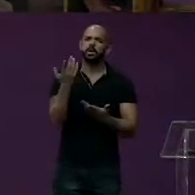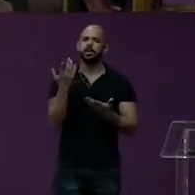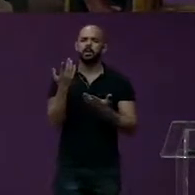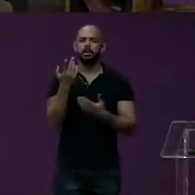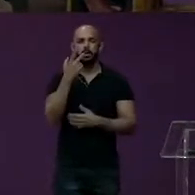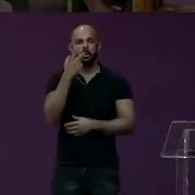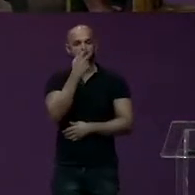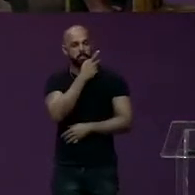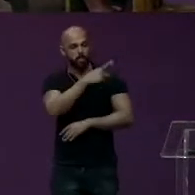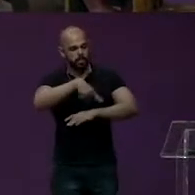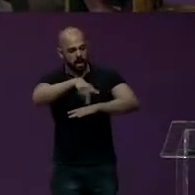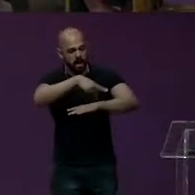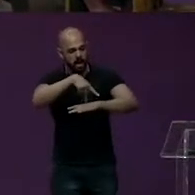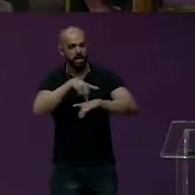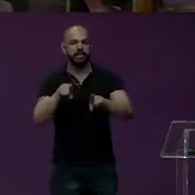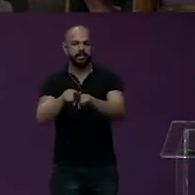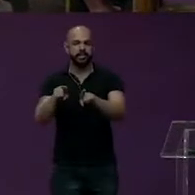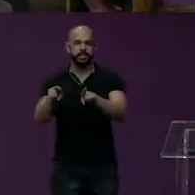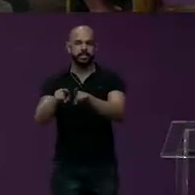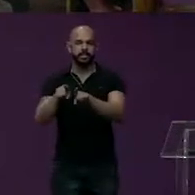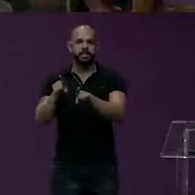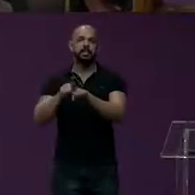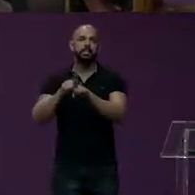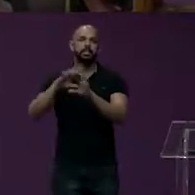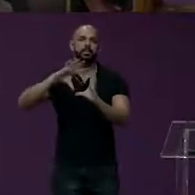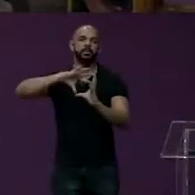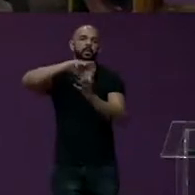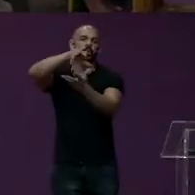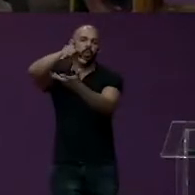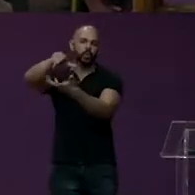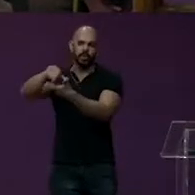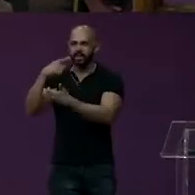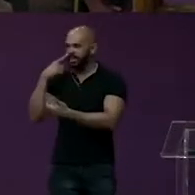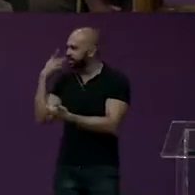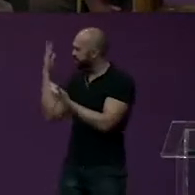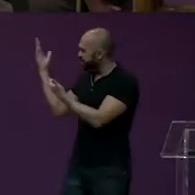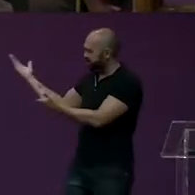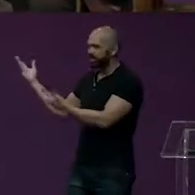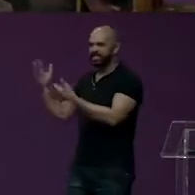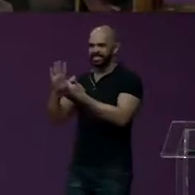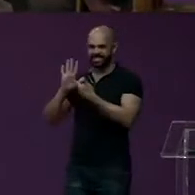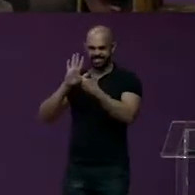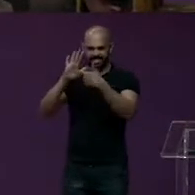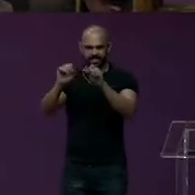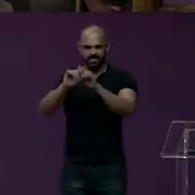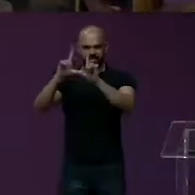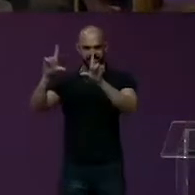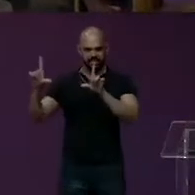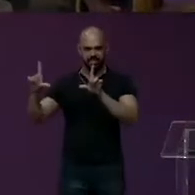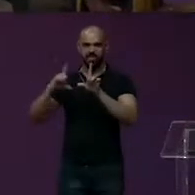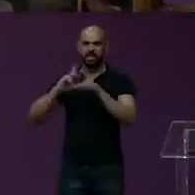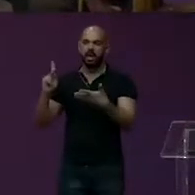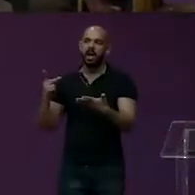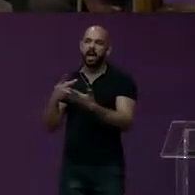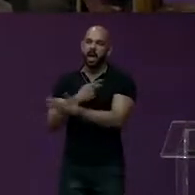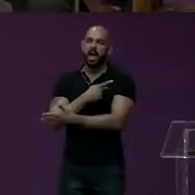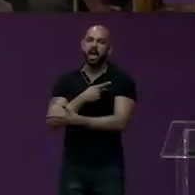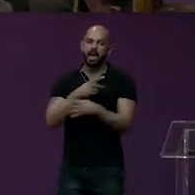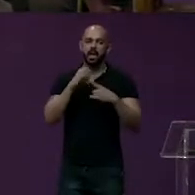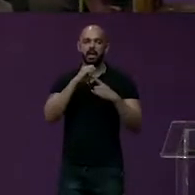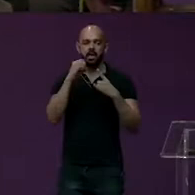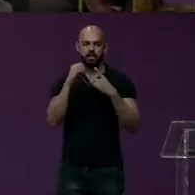para o país e também para uma agenda internacional, como vimos, né, nessa abertura, uma agenda que a Fiocruz